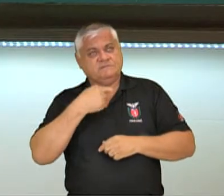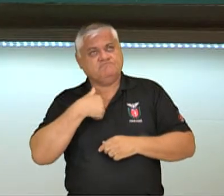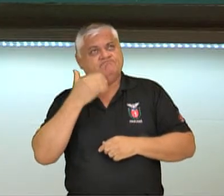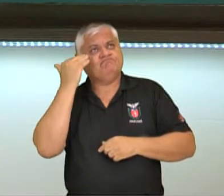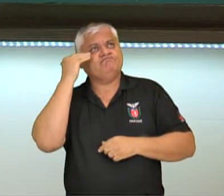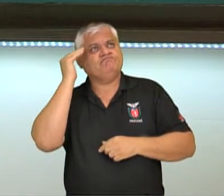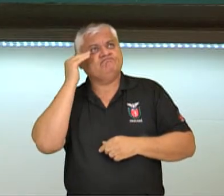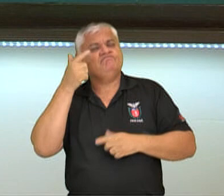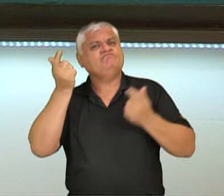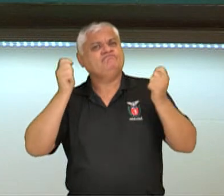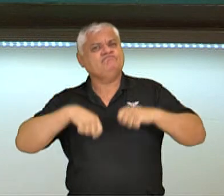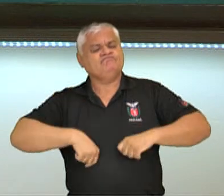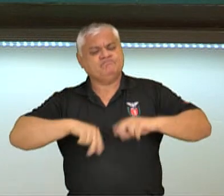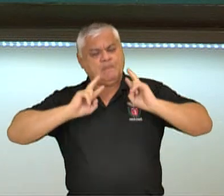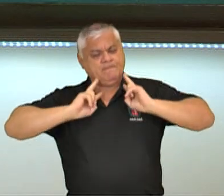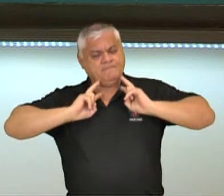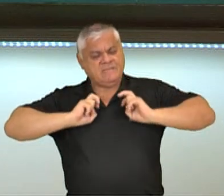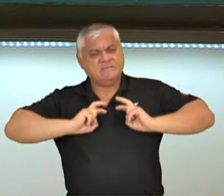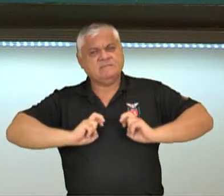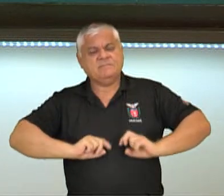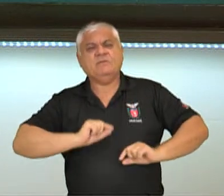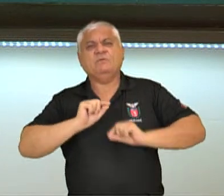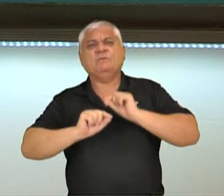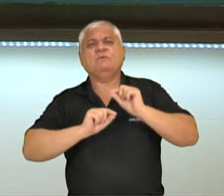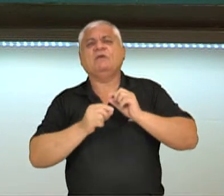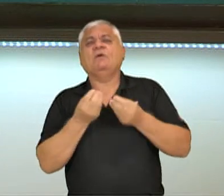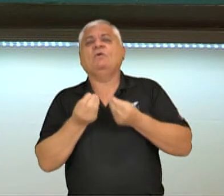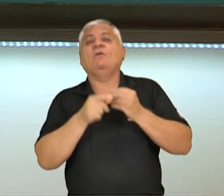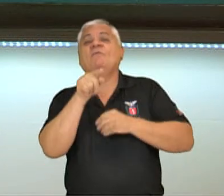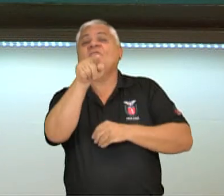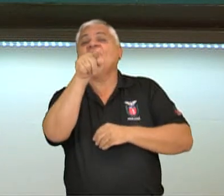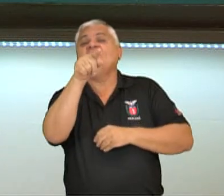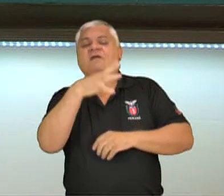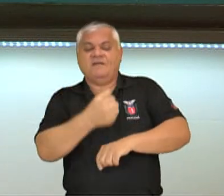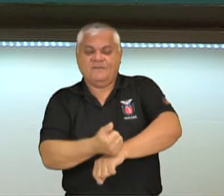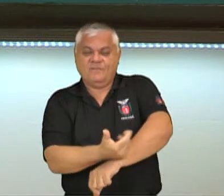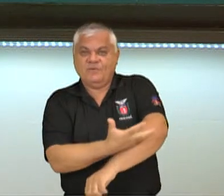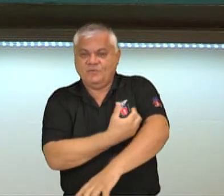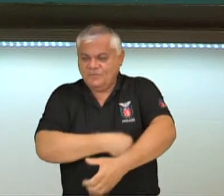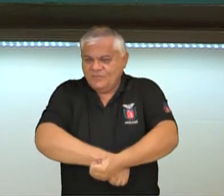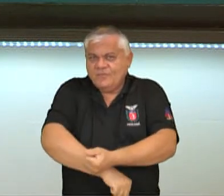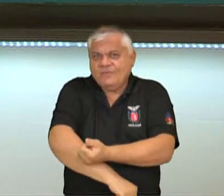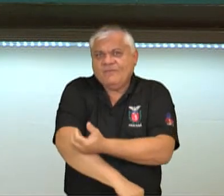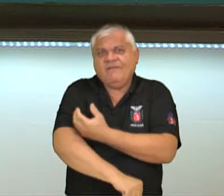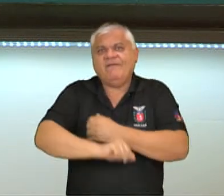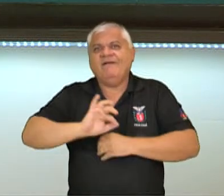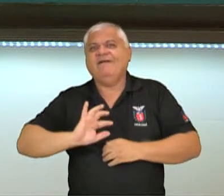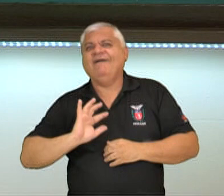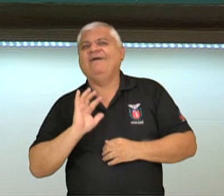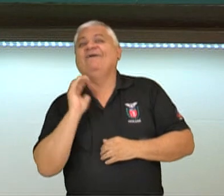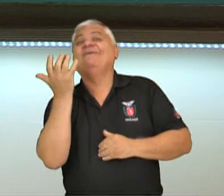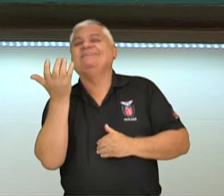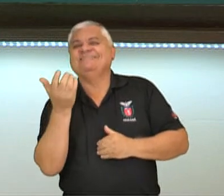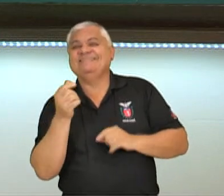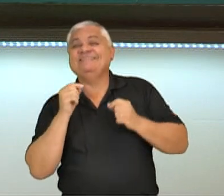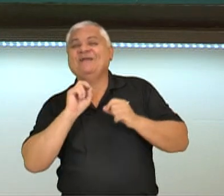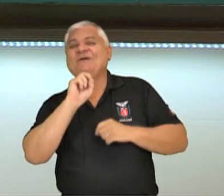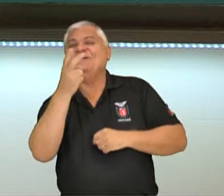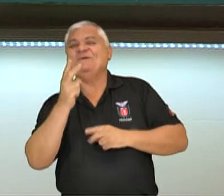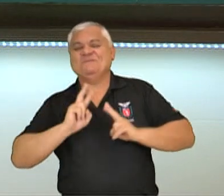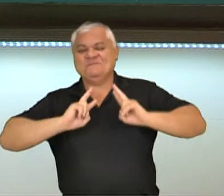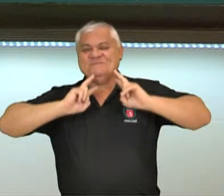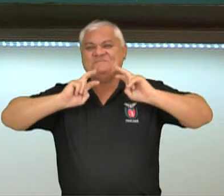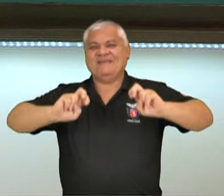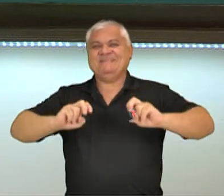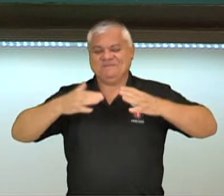consiga perceber melhor como as suas emoções acontecem ou são percebidas